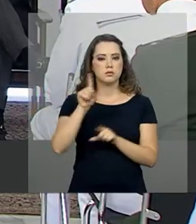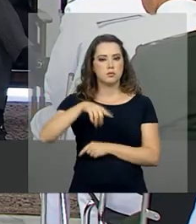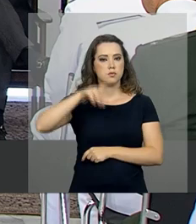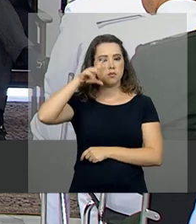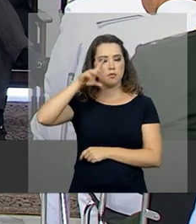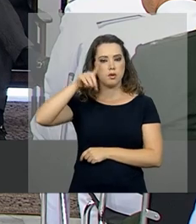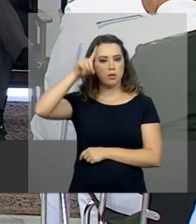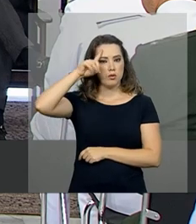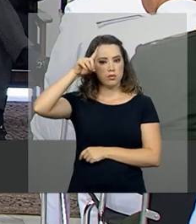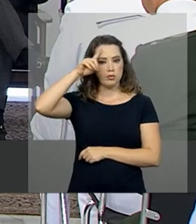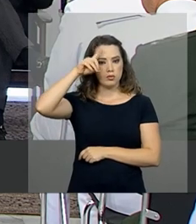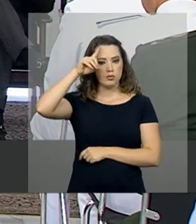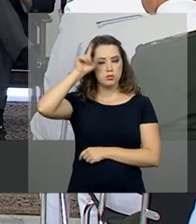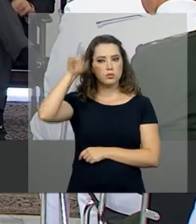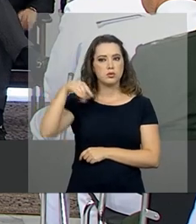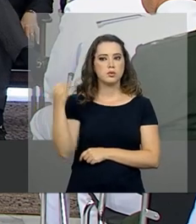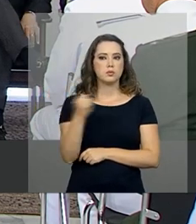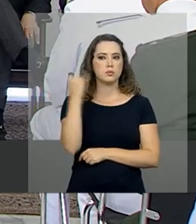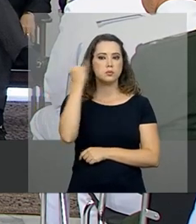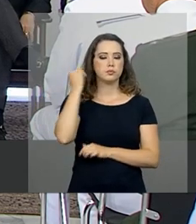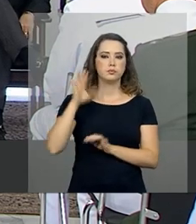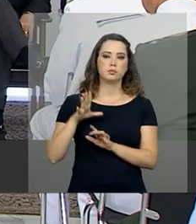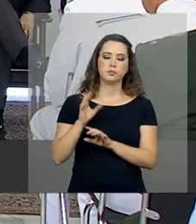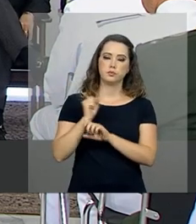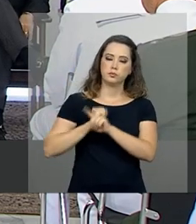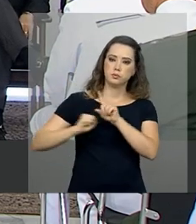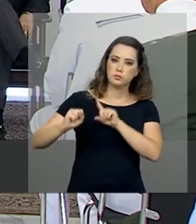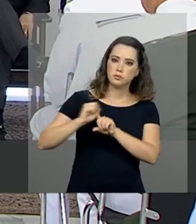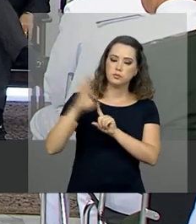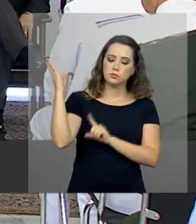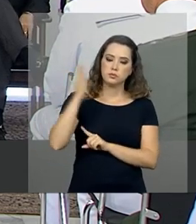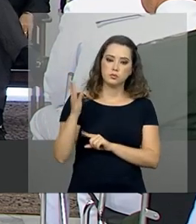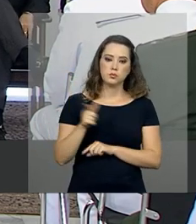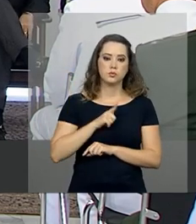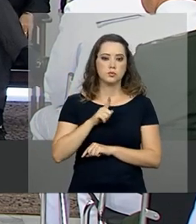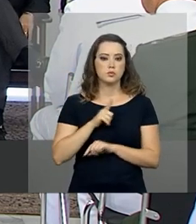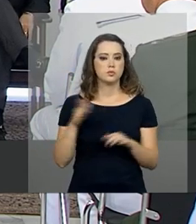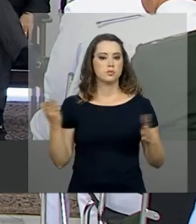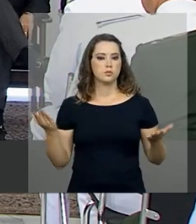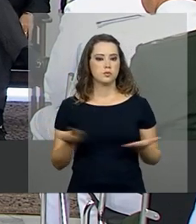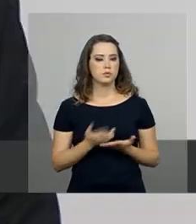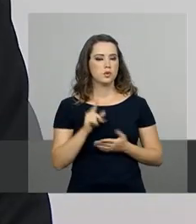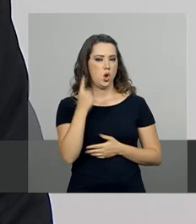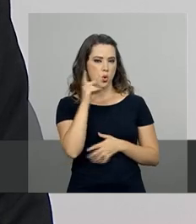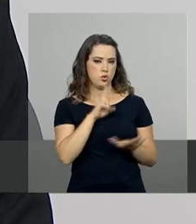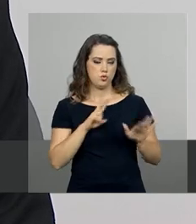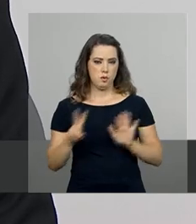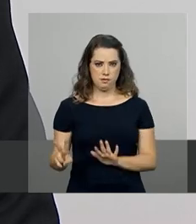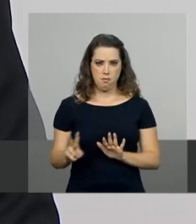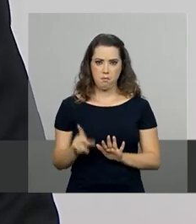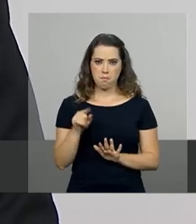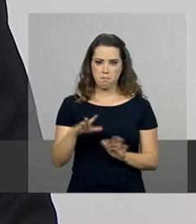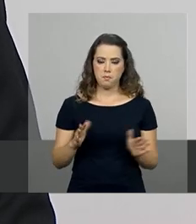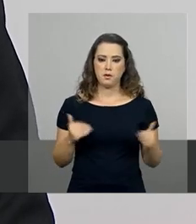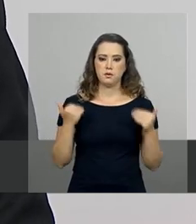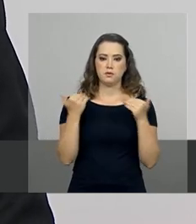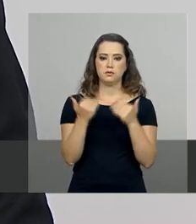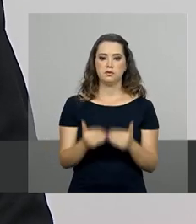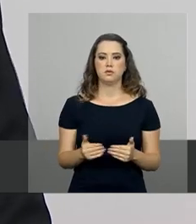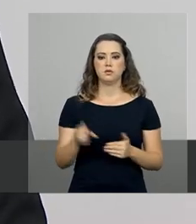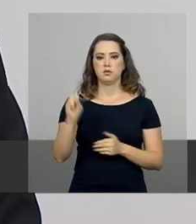núcleo da formação da sociedade brasileira hoje eu tenho em uma semana à frente do supremo